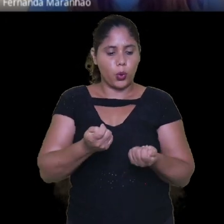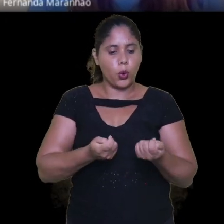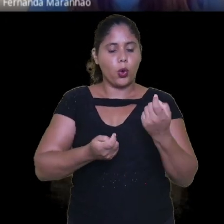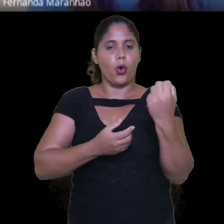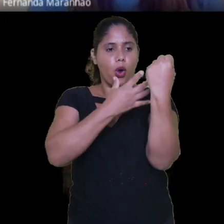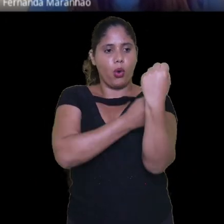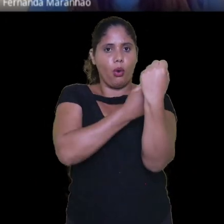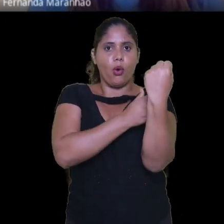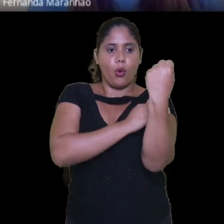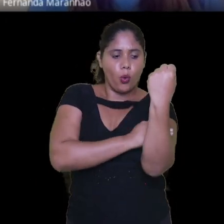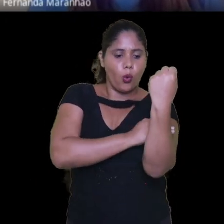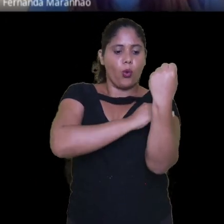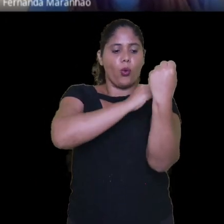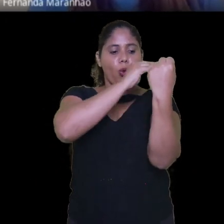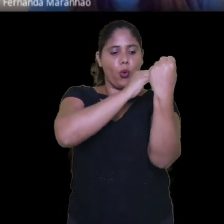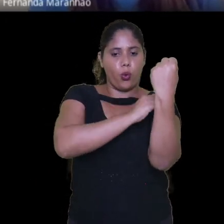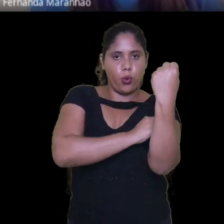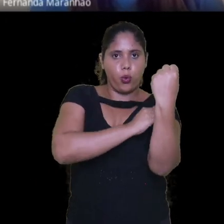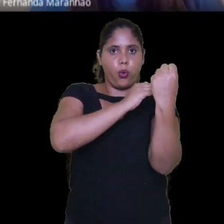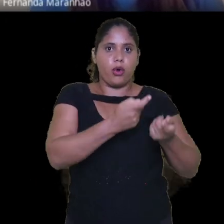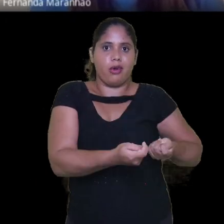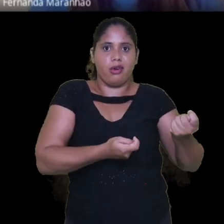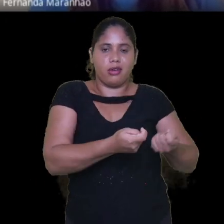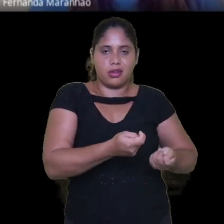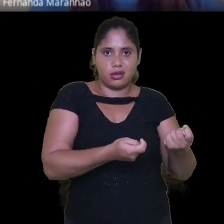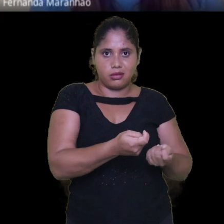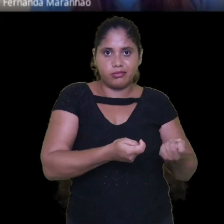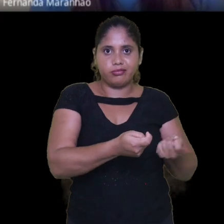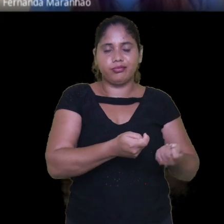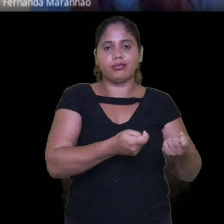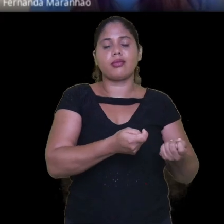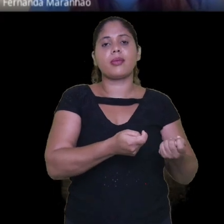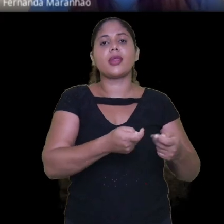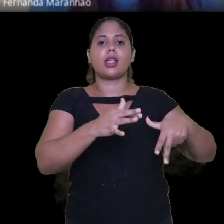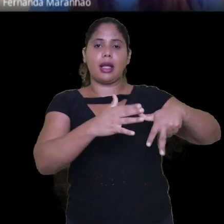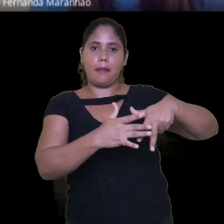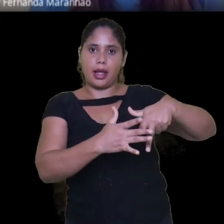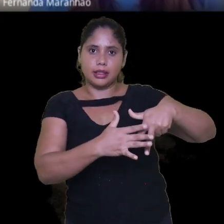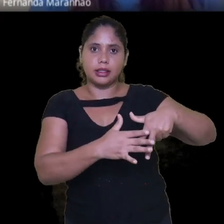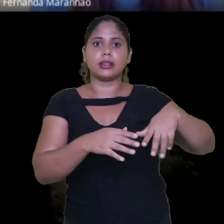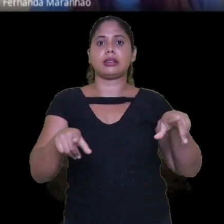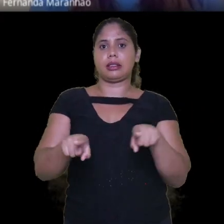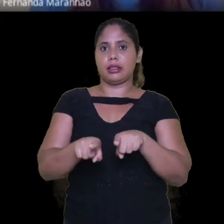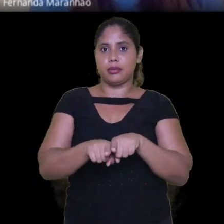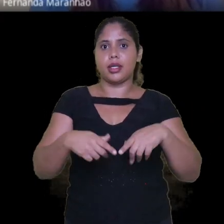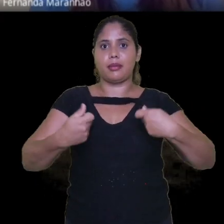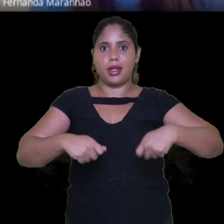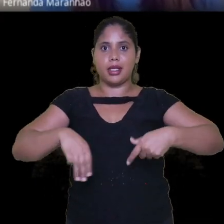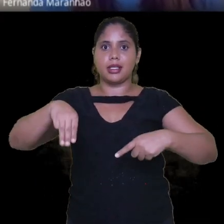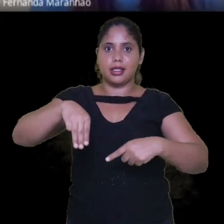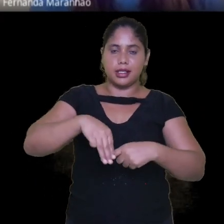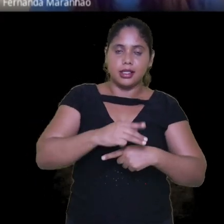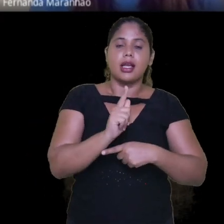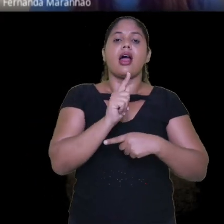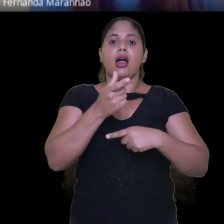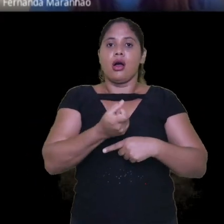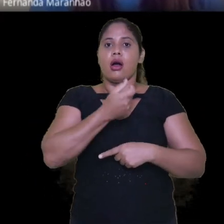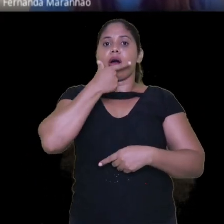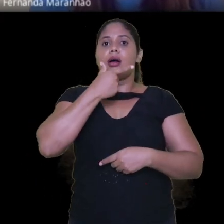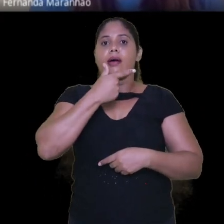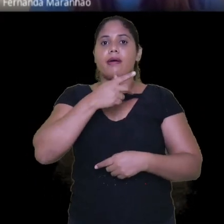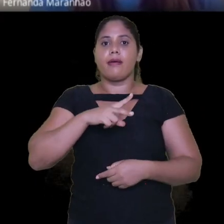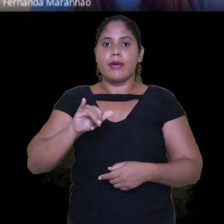pessoa gestante. Então, é um quadro com resumo, não é, de metas pressóricas, de medicações que devem